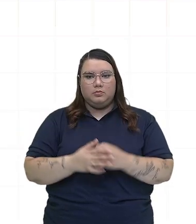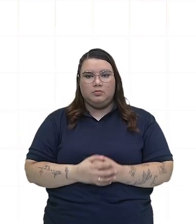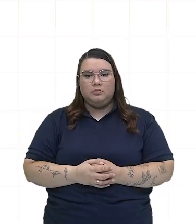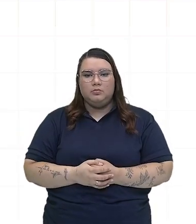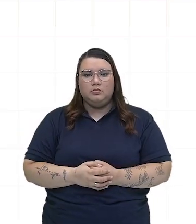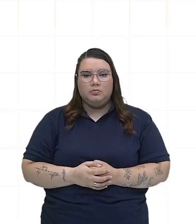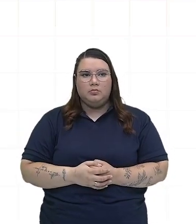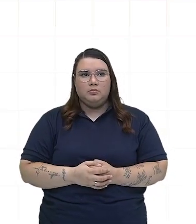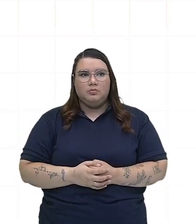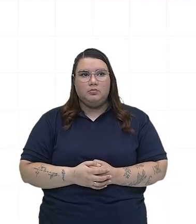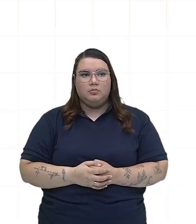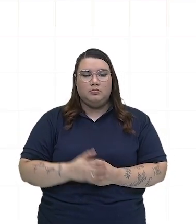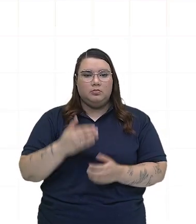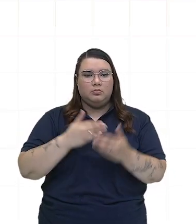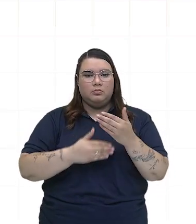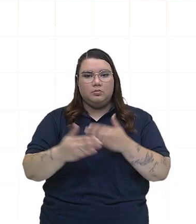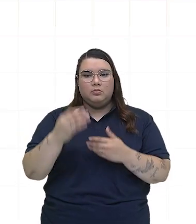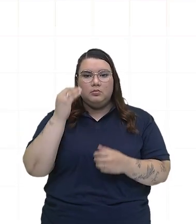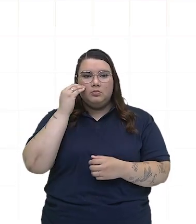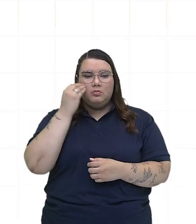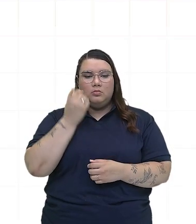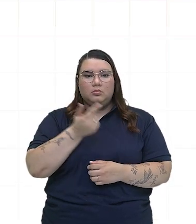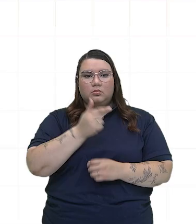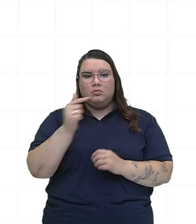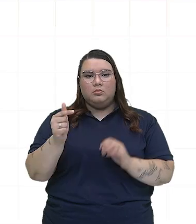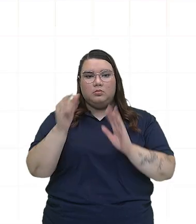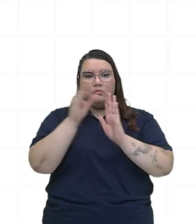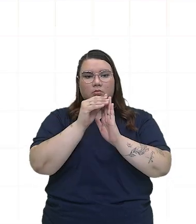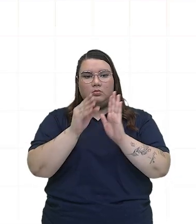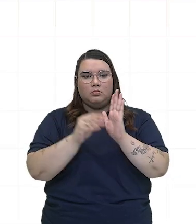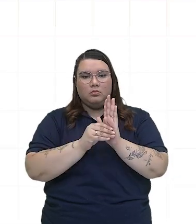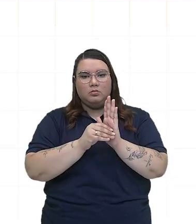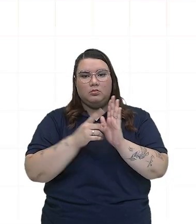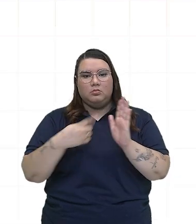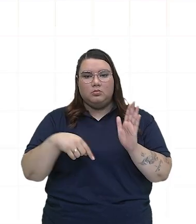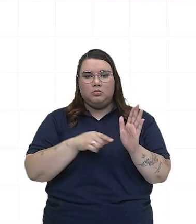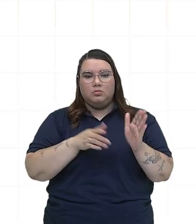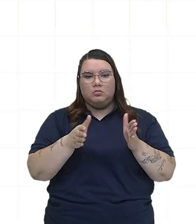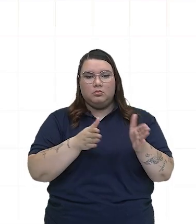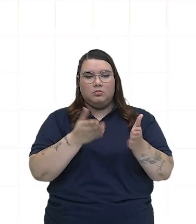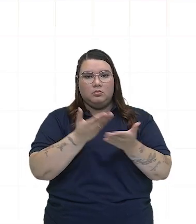Dando continuidade, nós vamos ver um outro tema da nossa